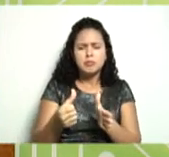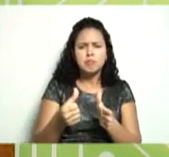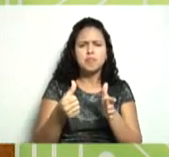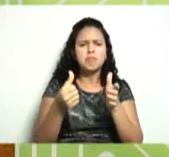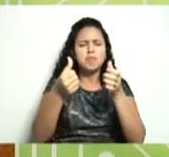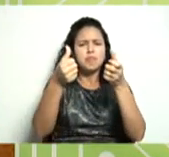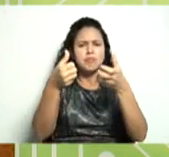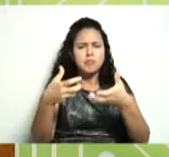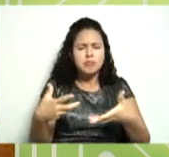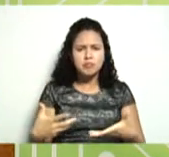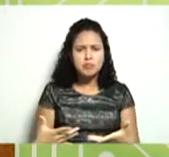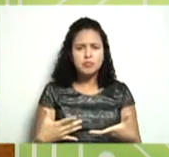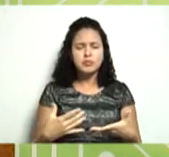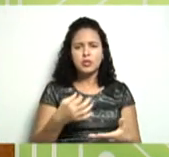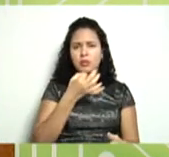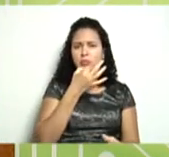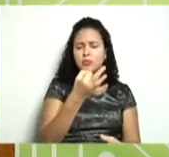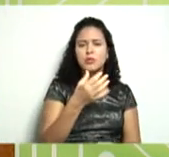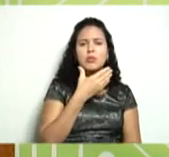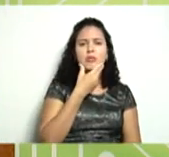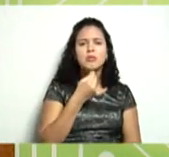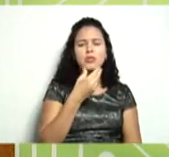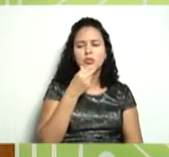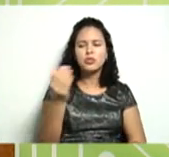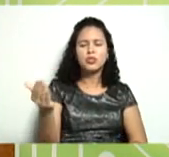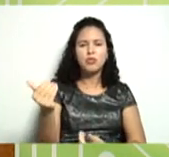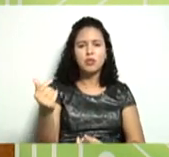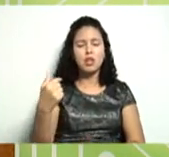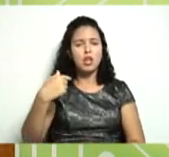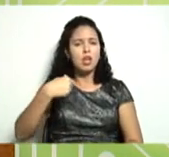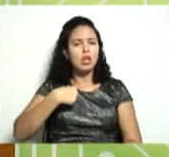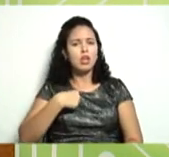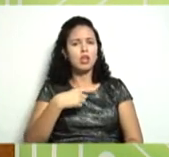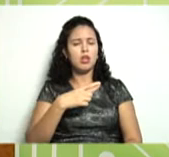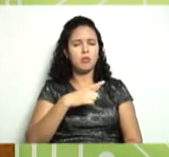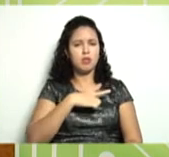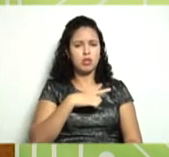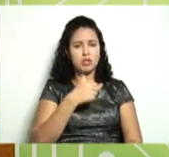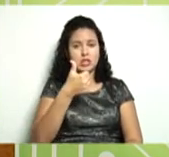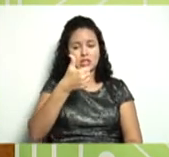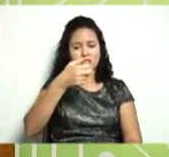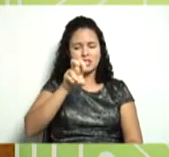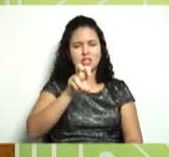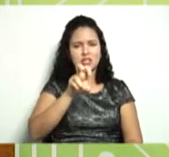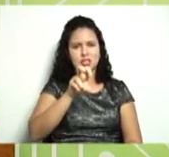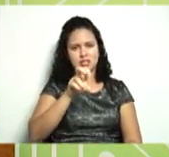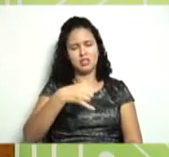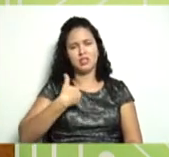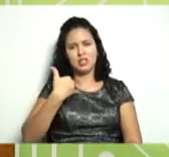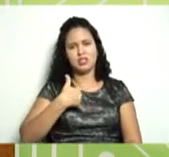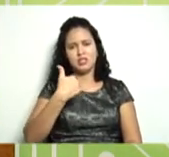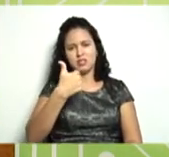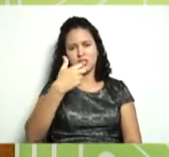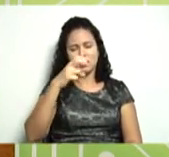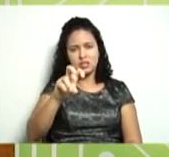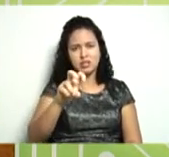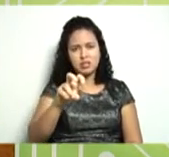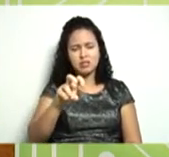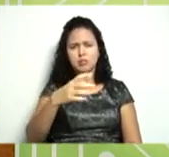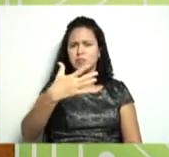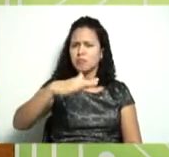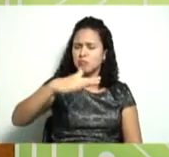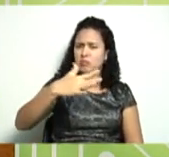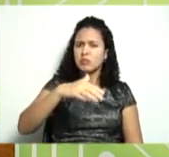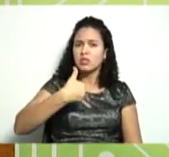esse rapazinho disse quando ele começou? Ele disse, eu tenho 15 anos. Ele disse que ele tem mais ou menos a